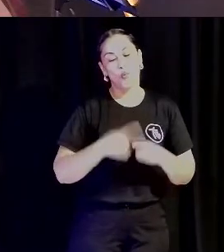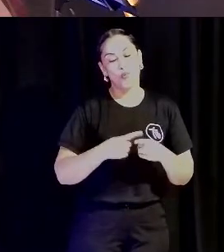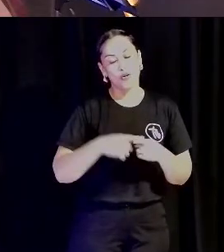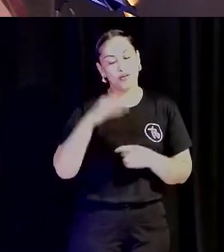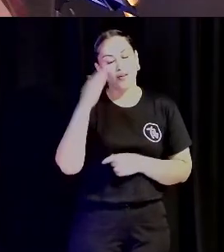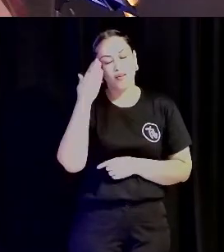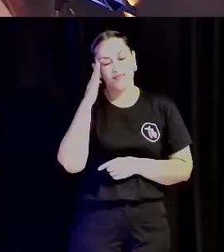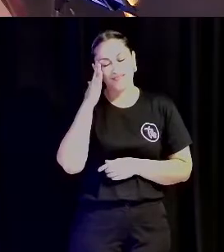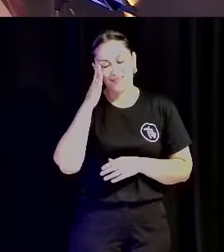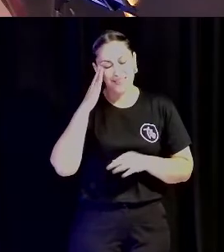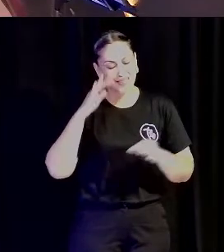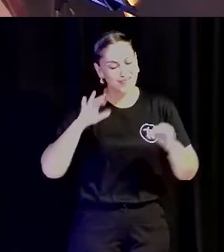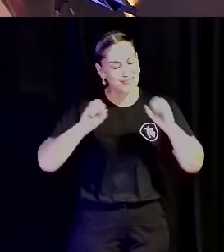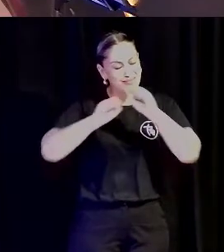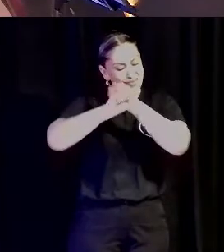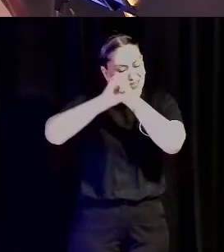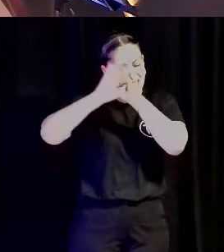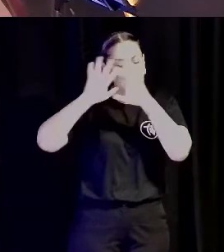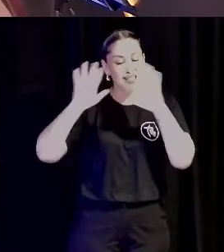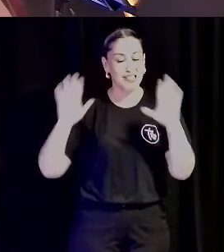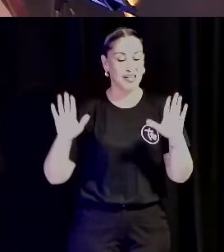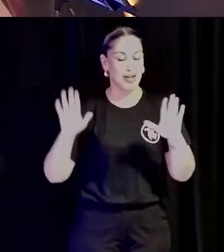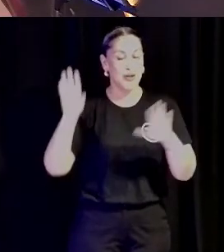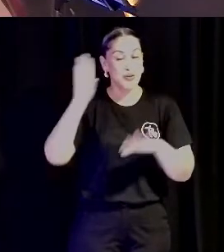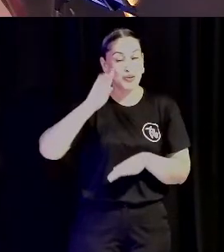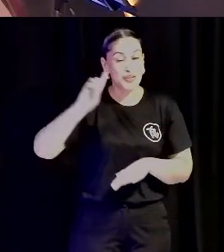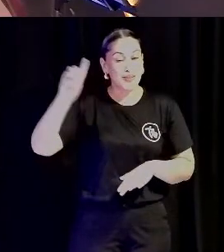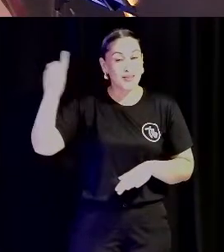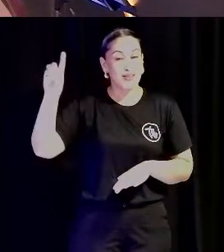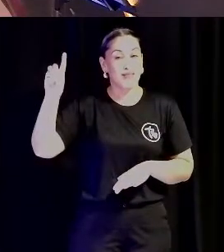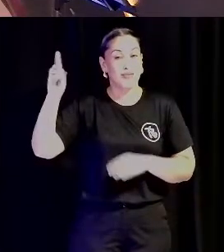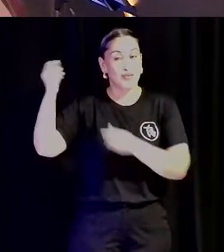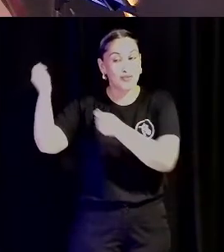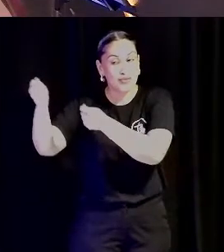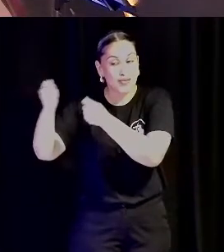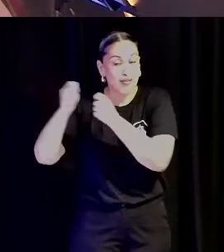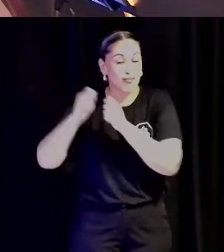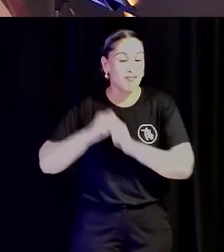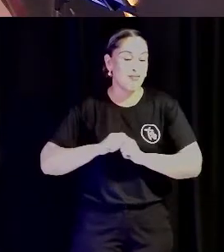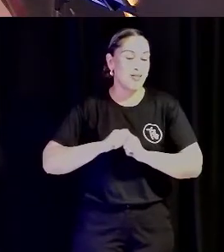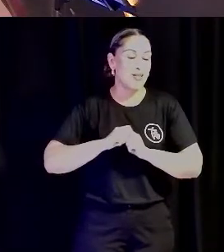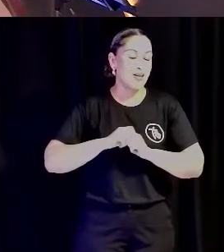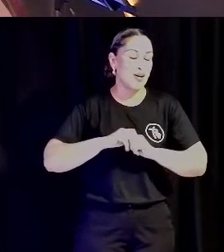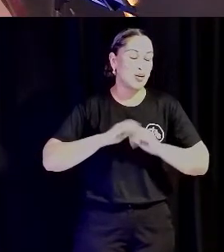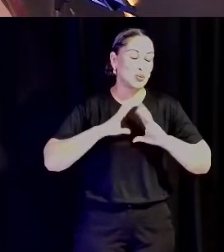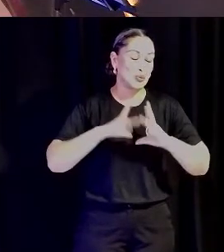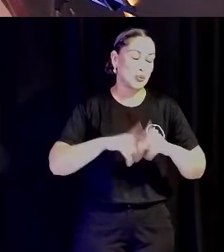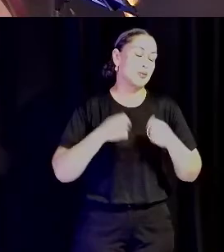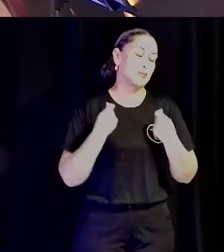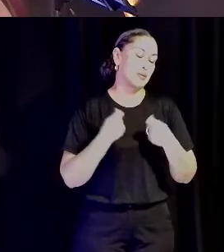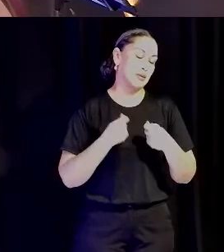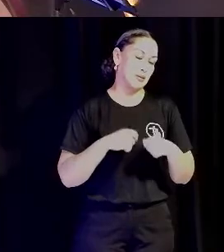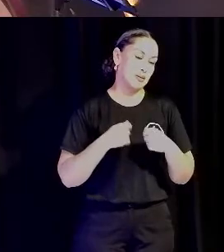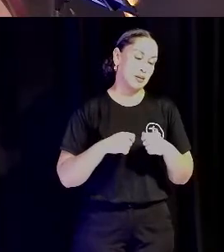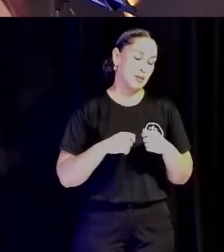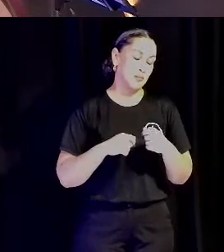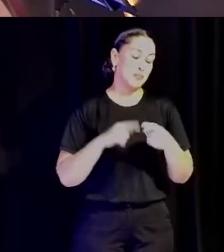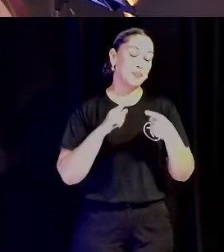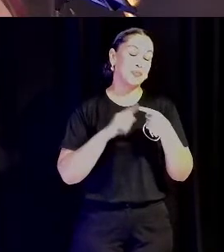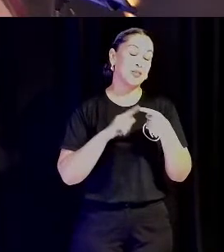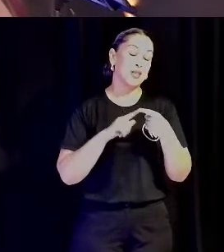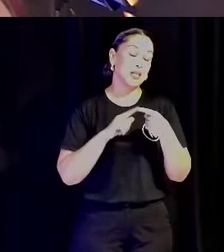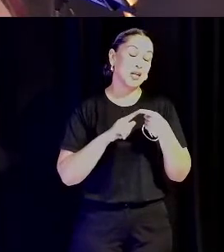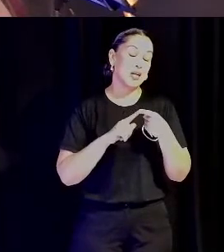compreendem claramente que é Deus quem supre suas necessidades. Amém? Discípulos de